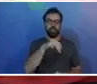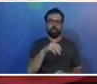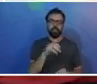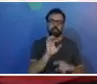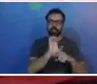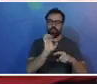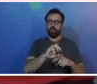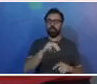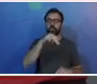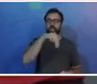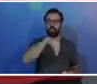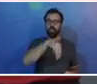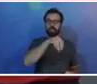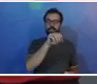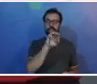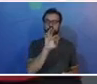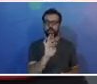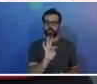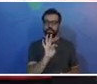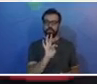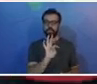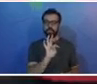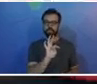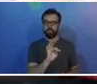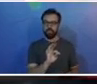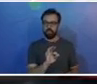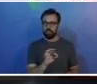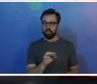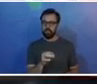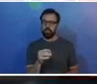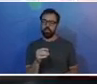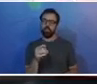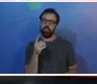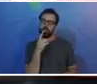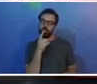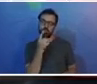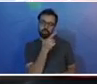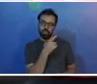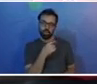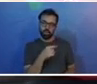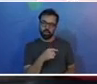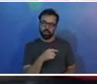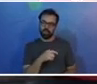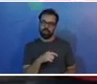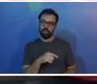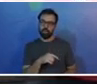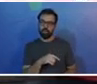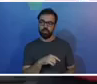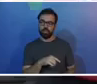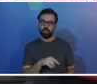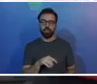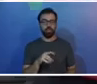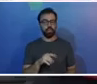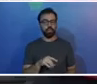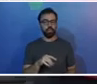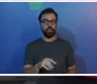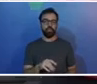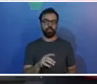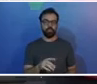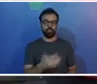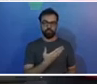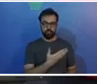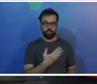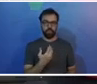Grosso, que é falado lá no texto. Mas ele fala em qual parte? O estado do Mato Grosso, ele está aqui, ó,